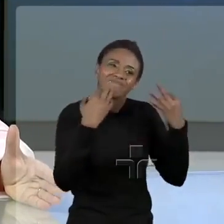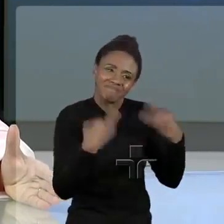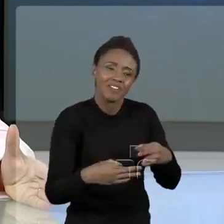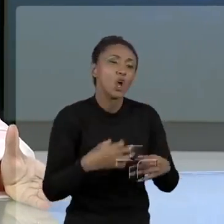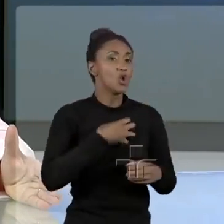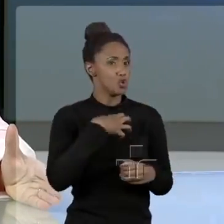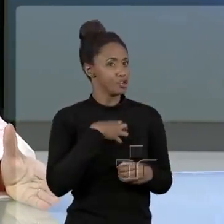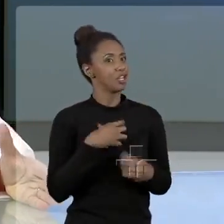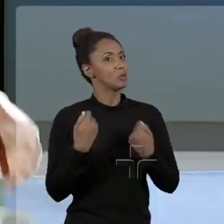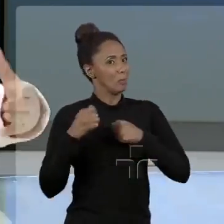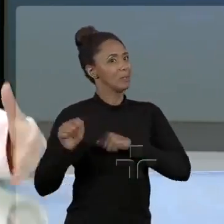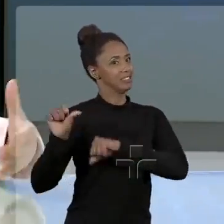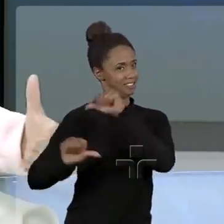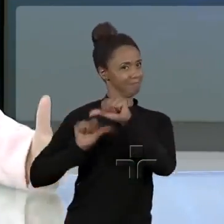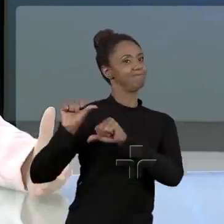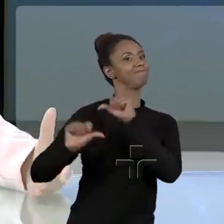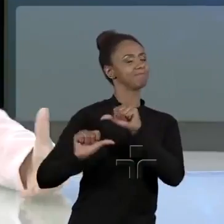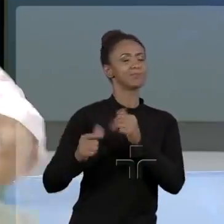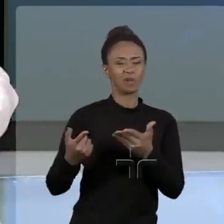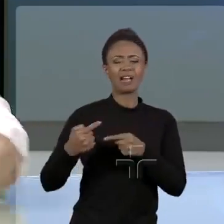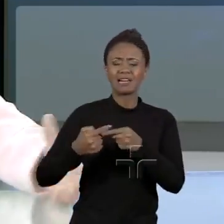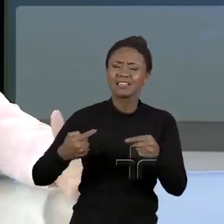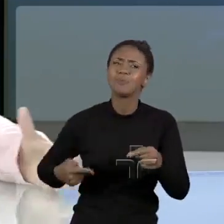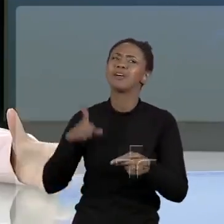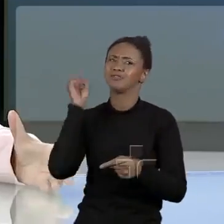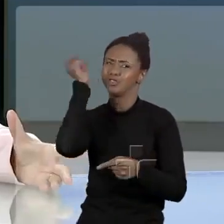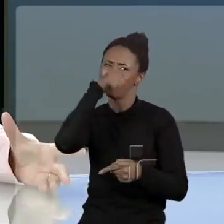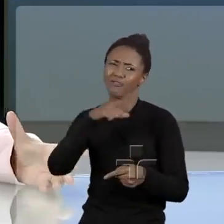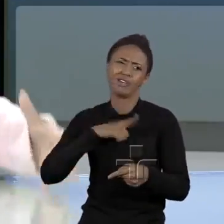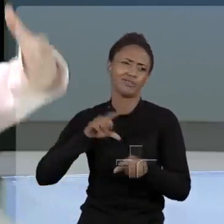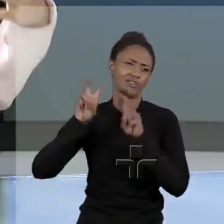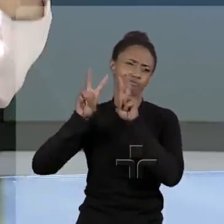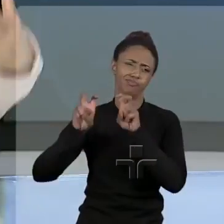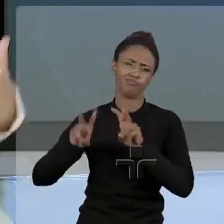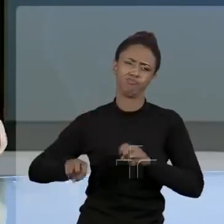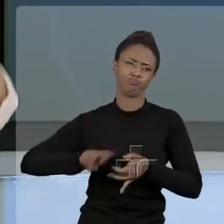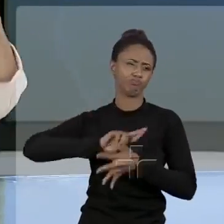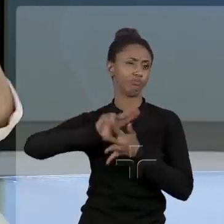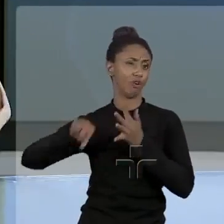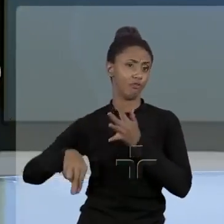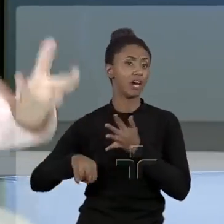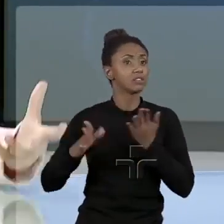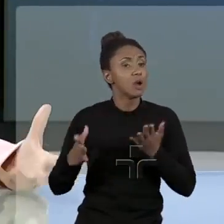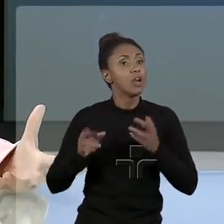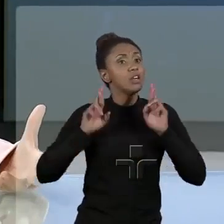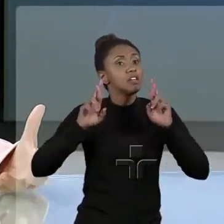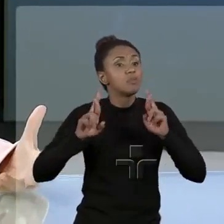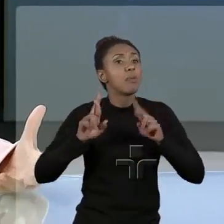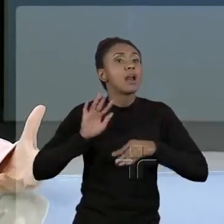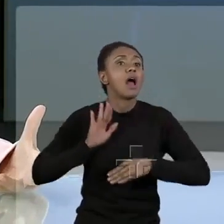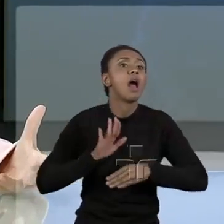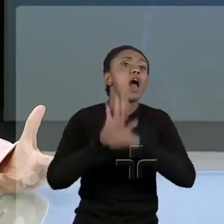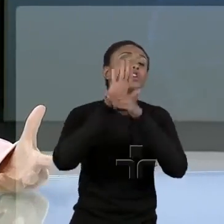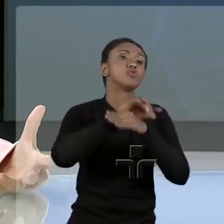ser revisto. Então, foi uma semana difícil por várias situações, que sirva como um alerta.